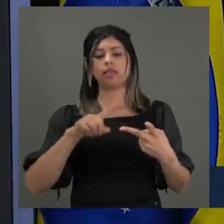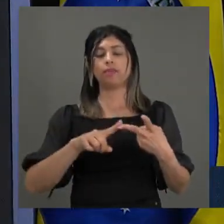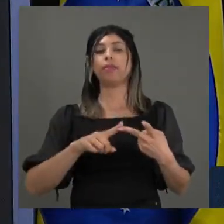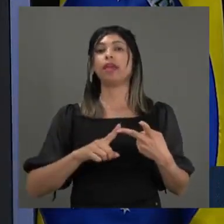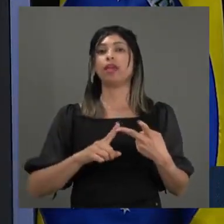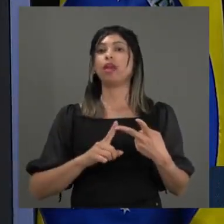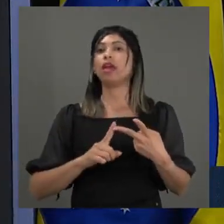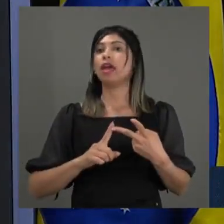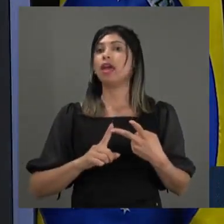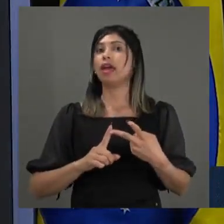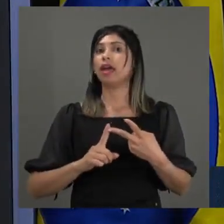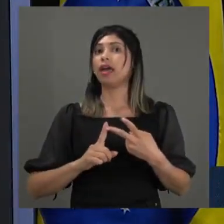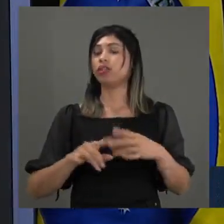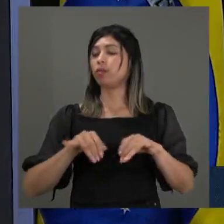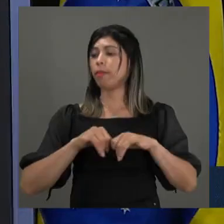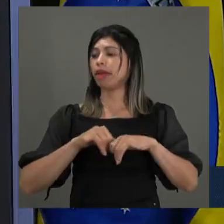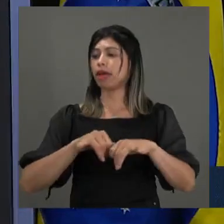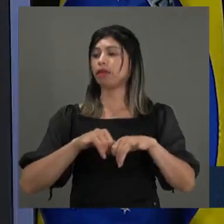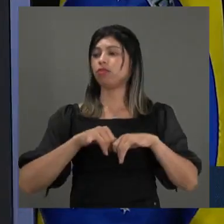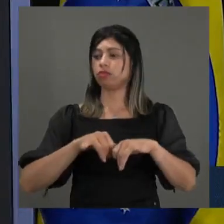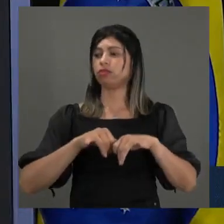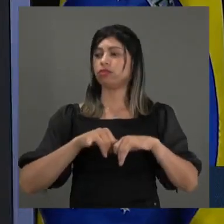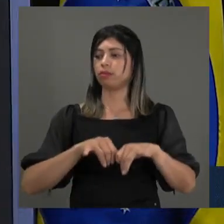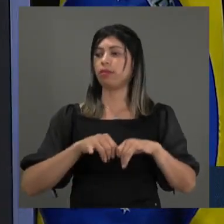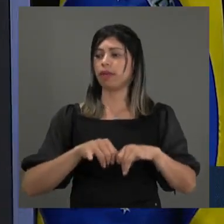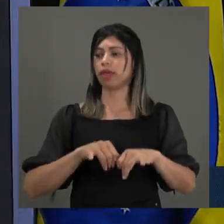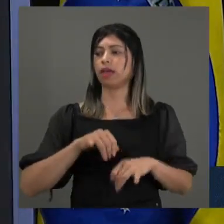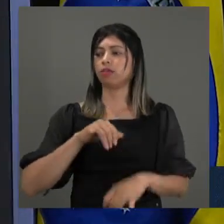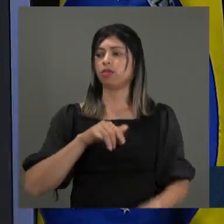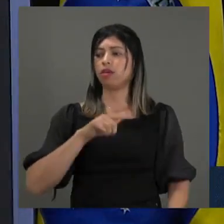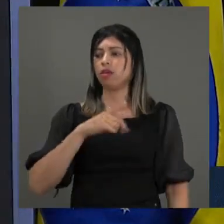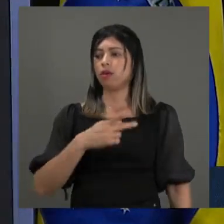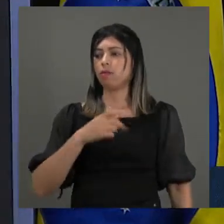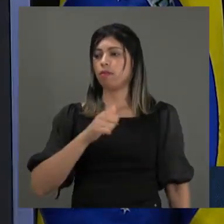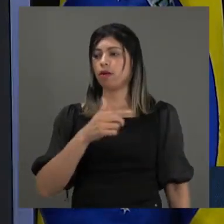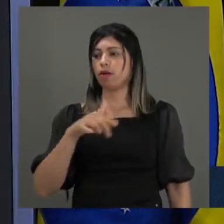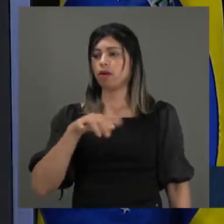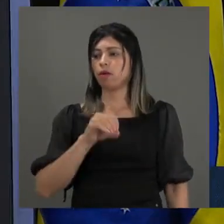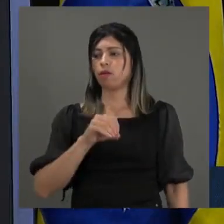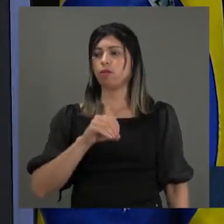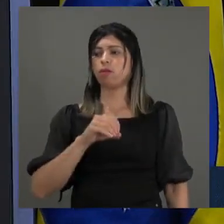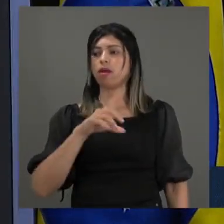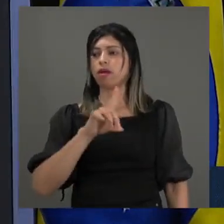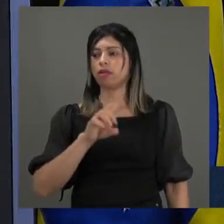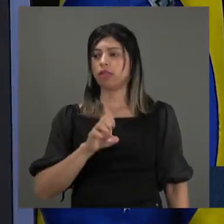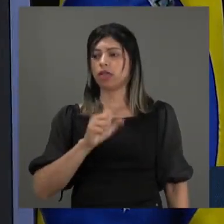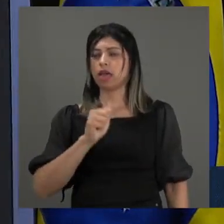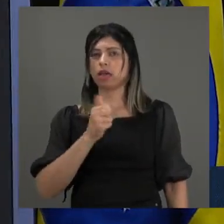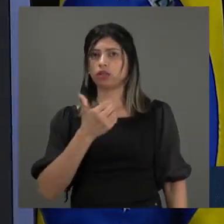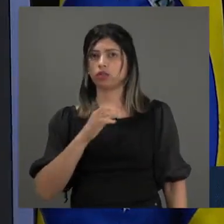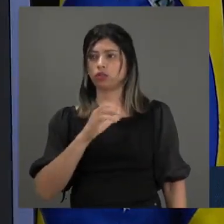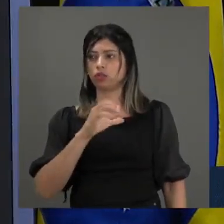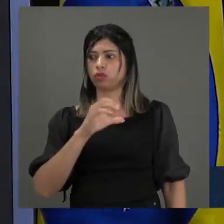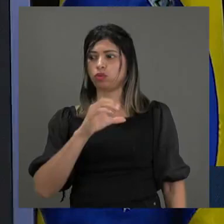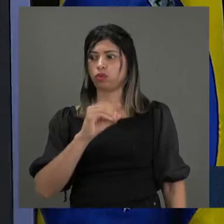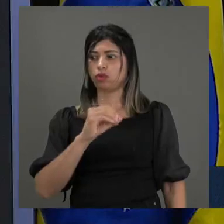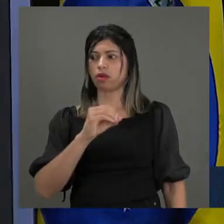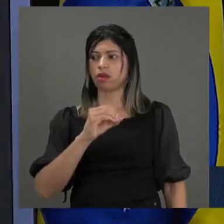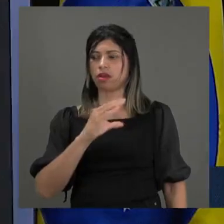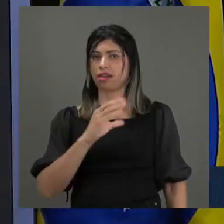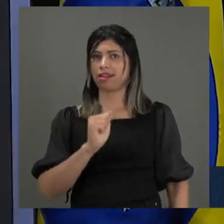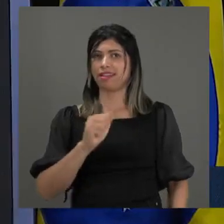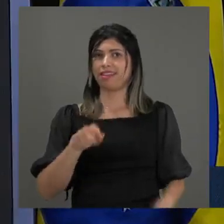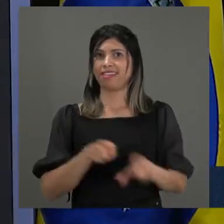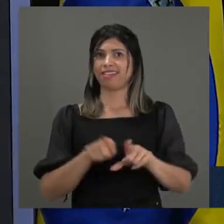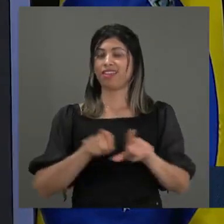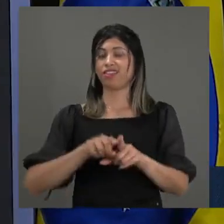Janeiro, juntamente com Sergipe e Águas Profundas, corresponde a mais ou menos 50 milhões de metros cúbicos de gás